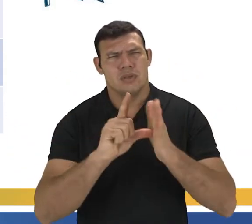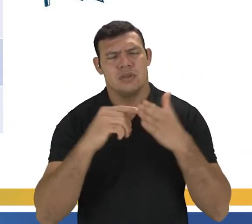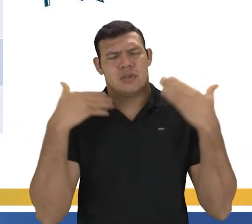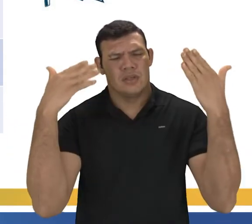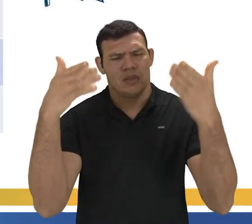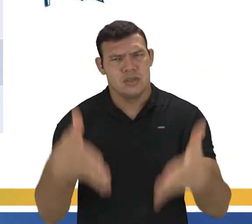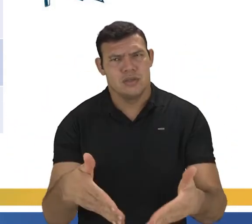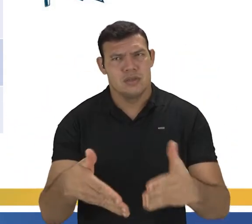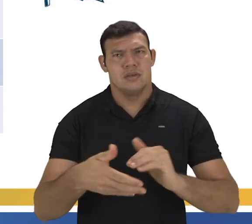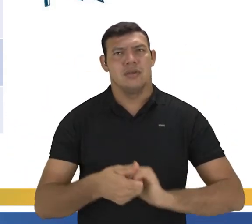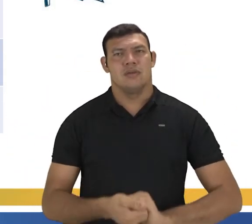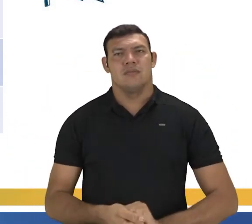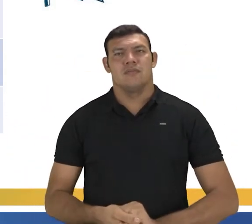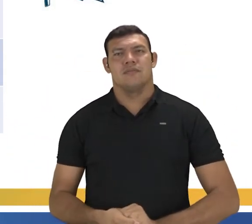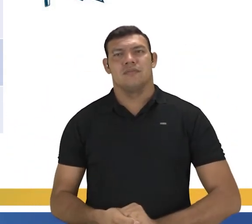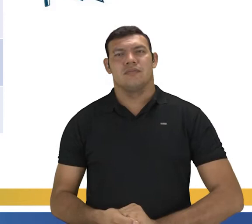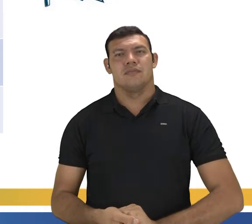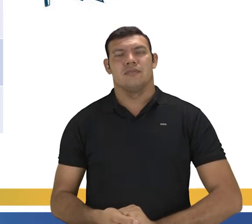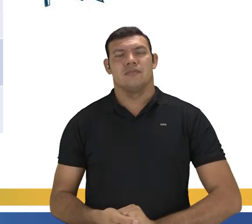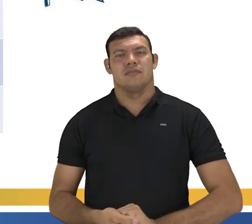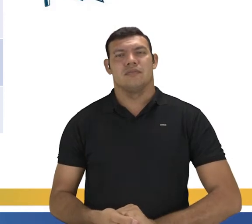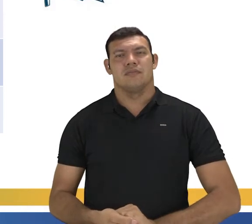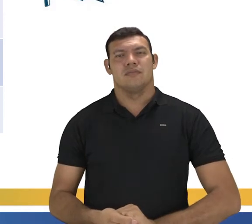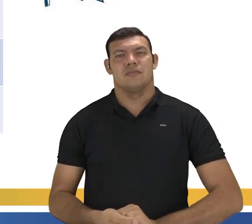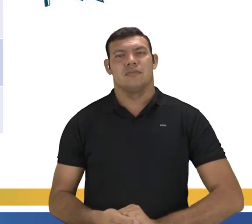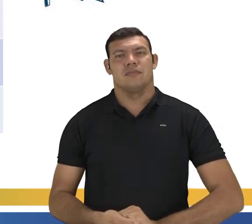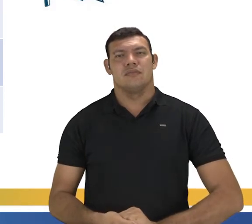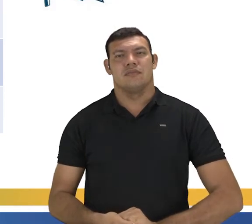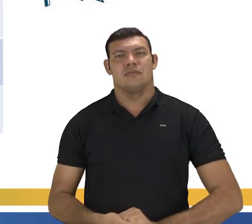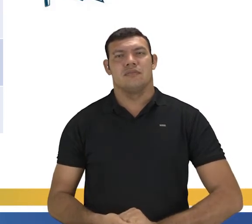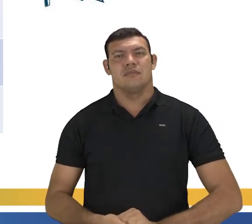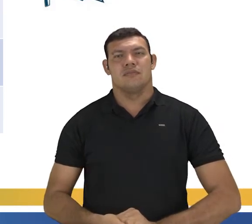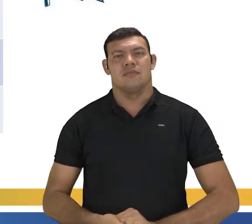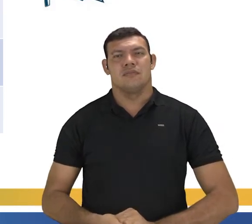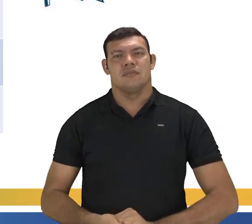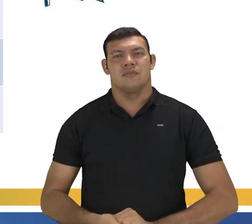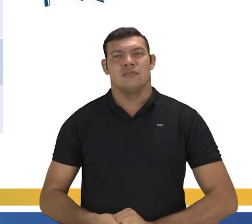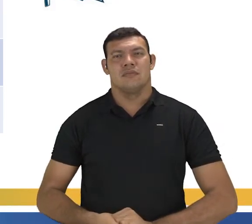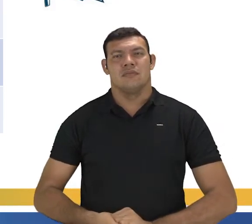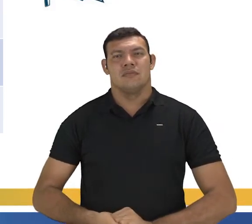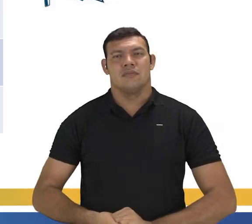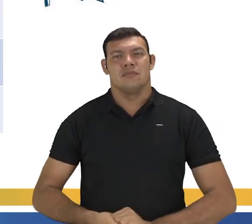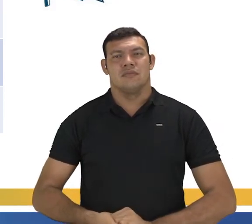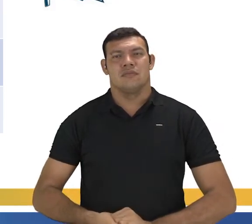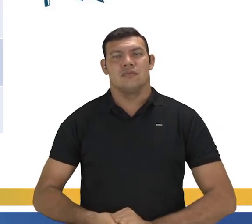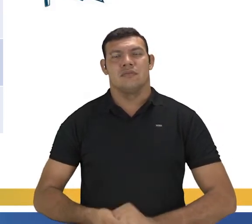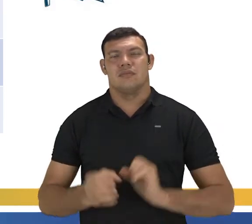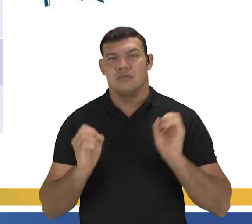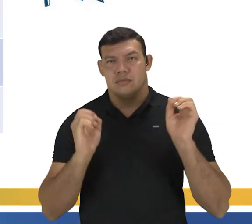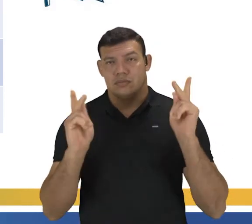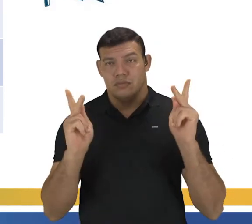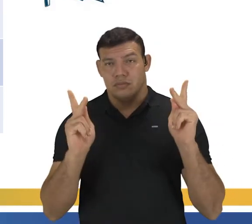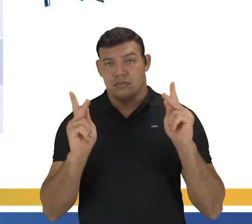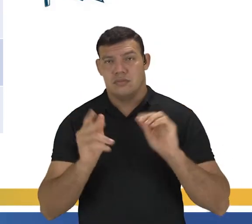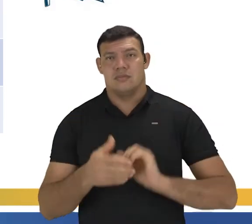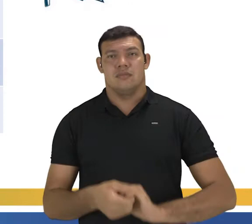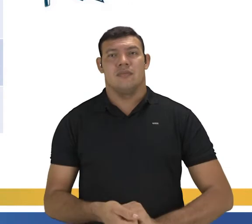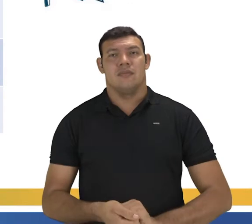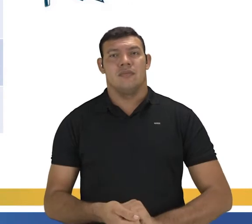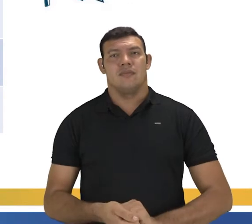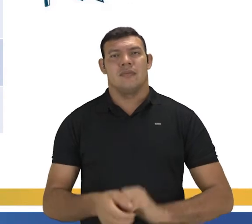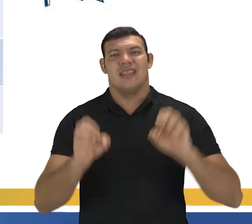desculpa ver você lá reza sujeita books or close before your after e quem